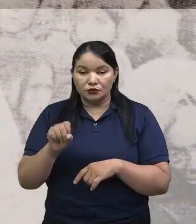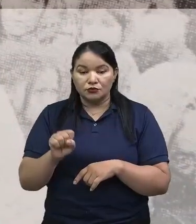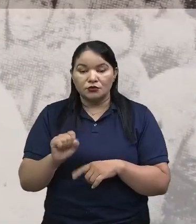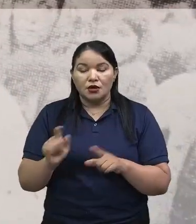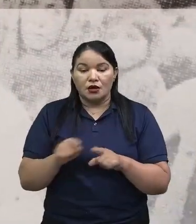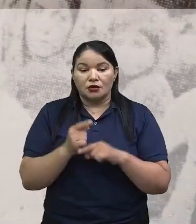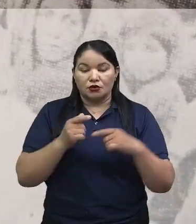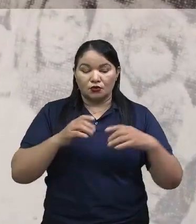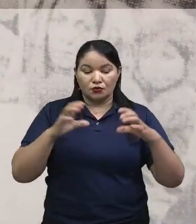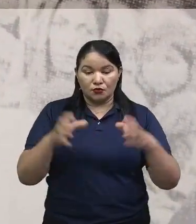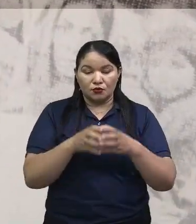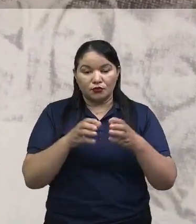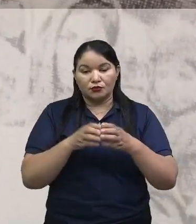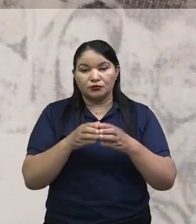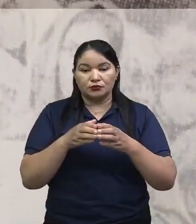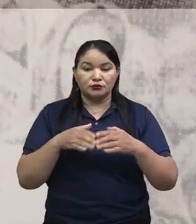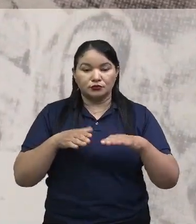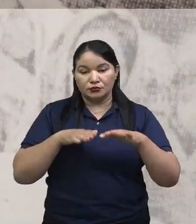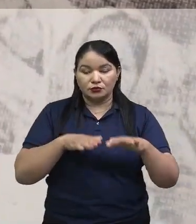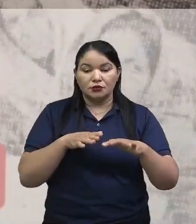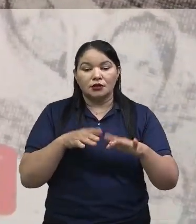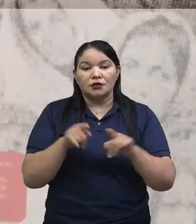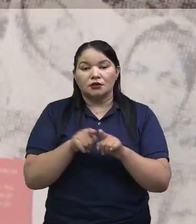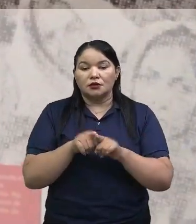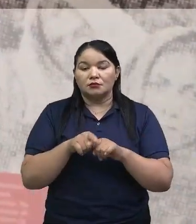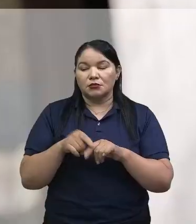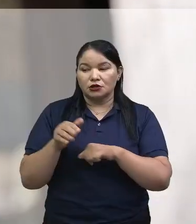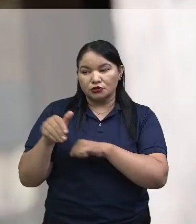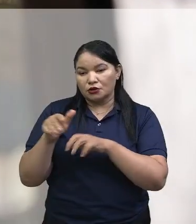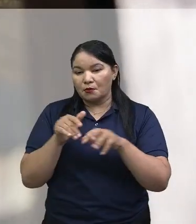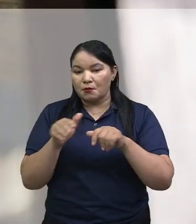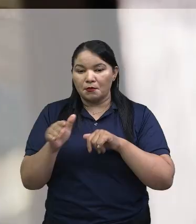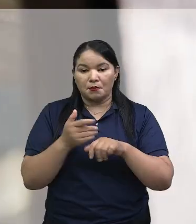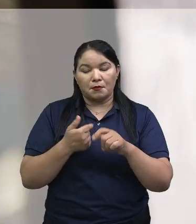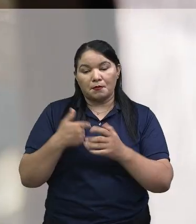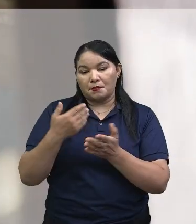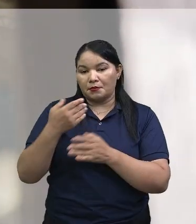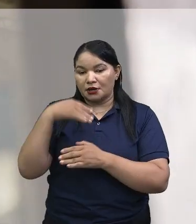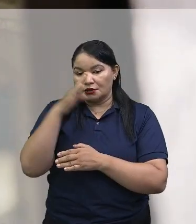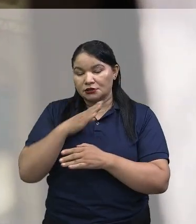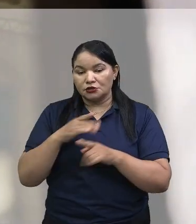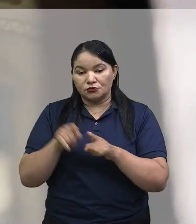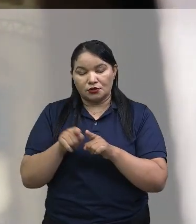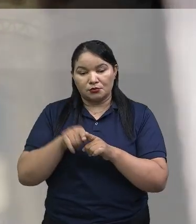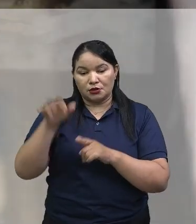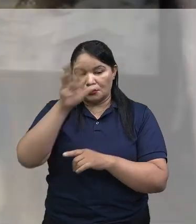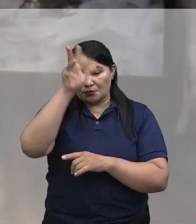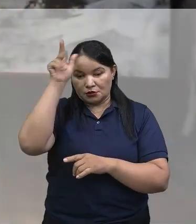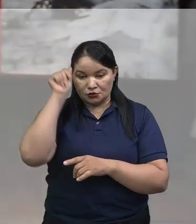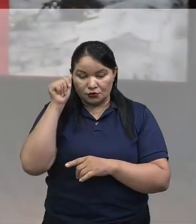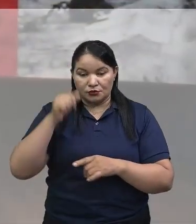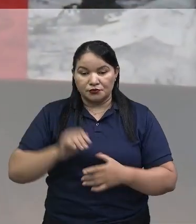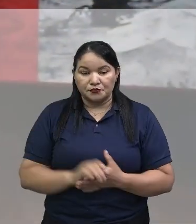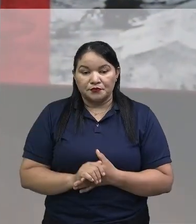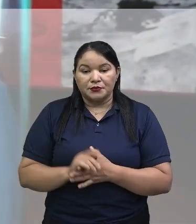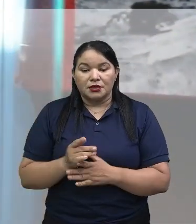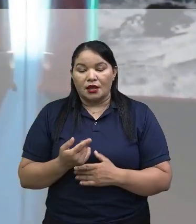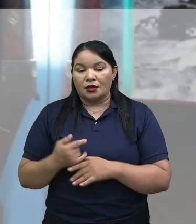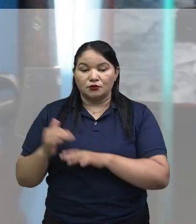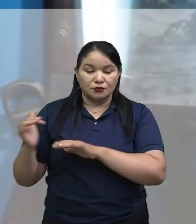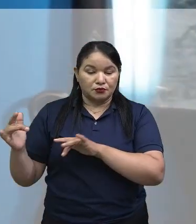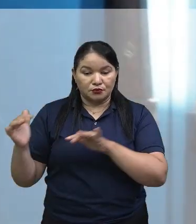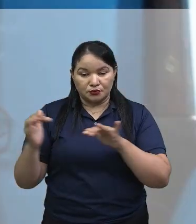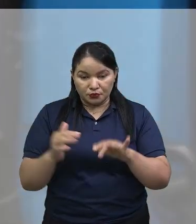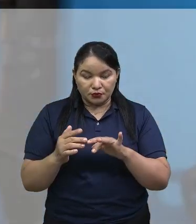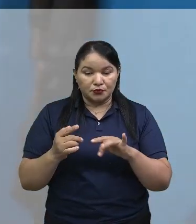forças expedicionárias foram chamadas do Brasil inteiro, inclusive do Amazonas, que se destacou